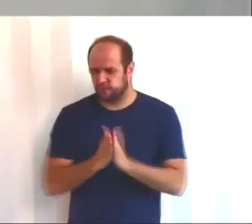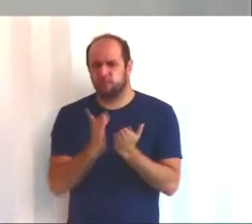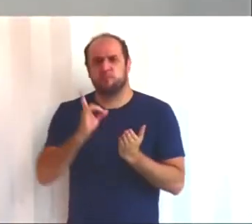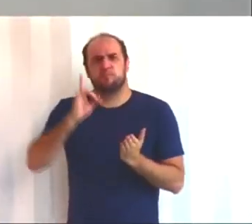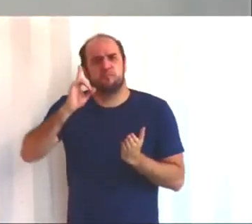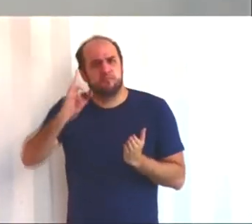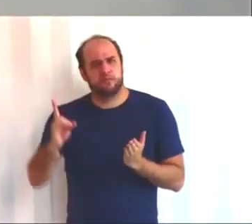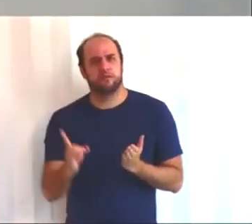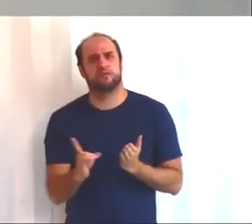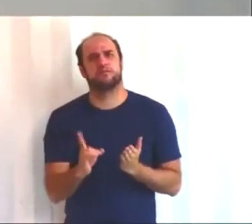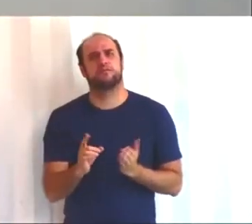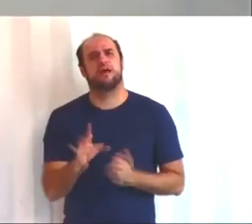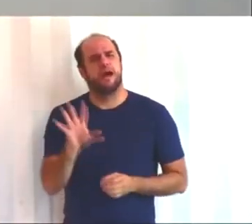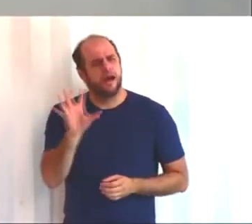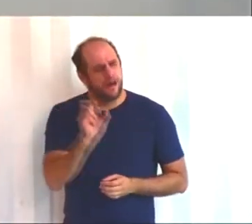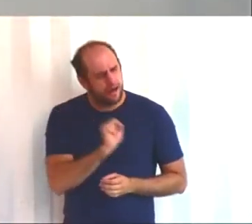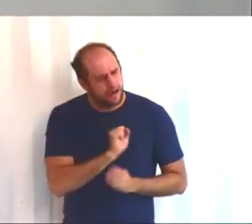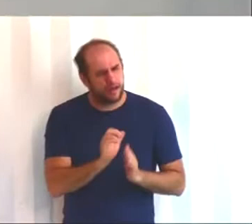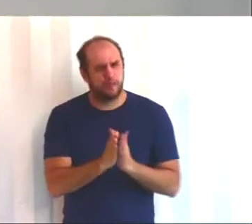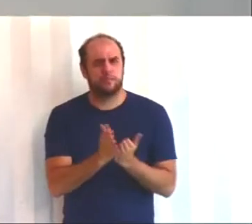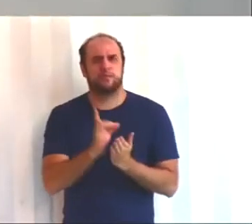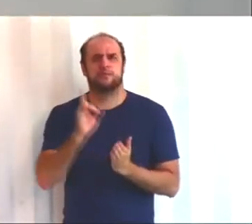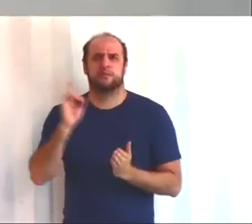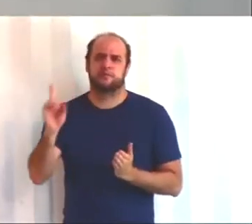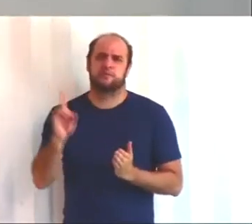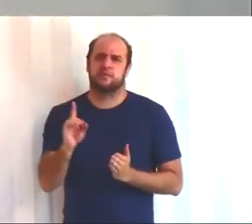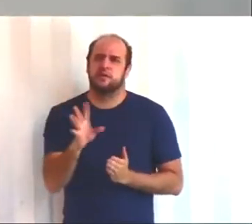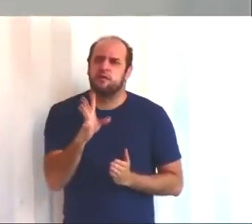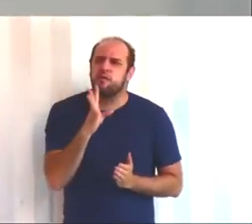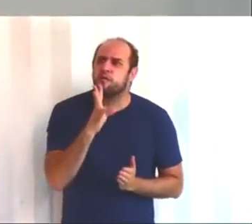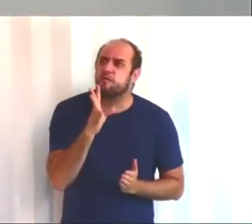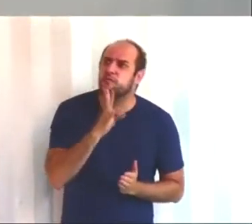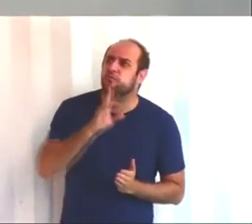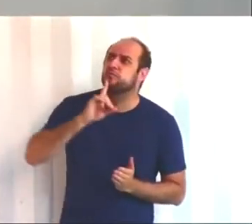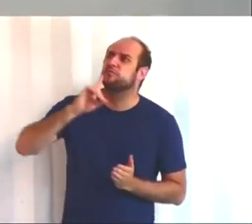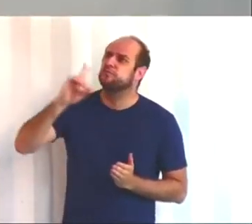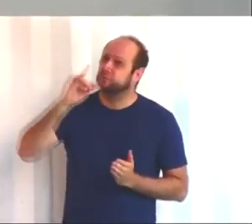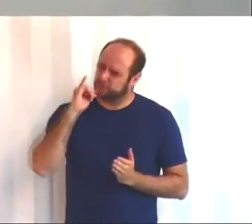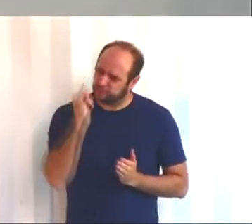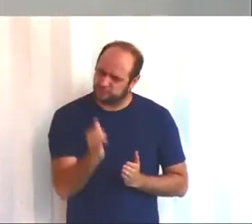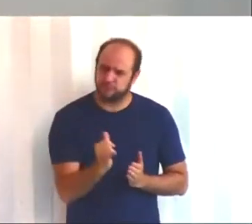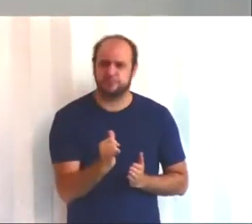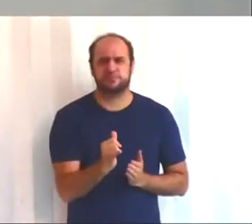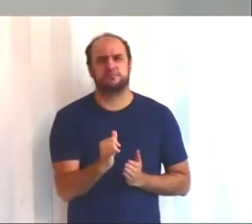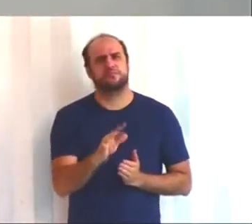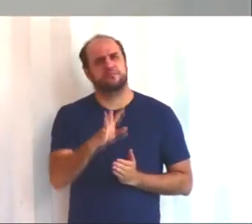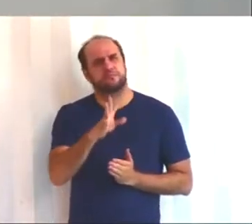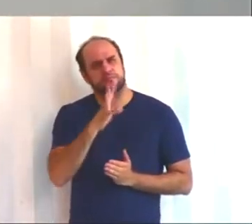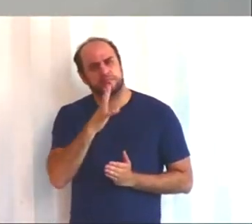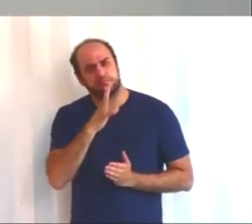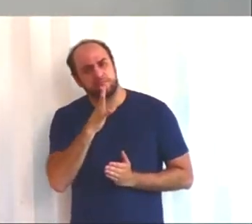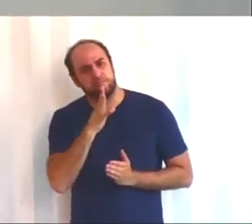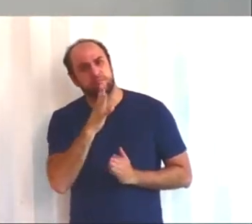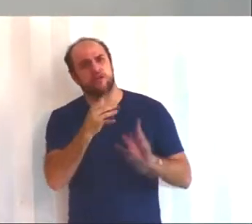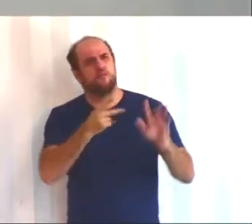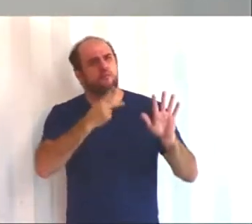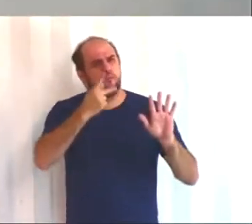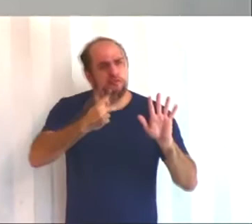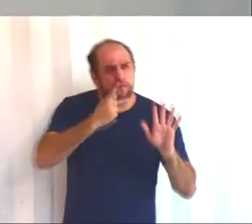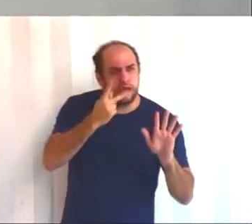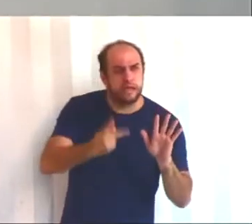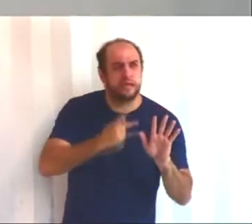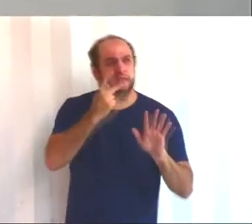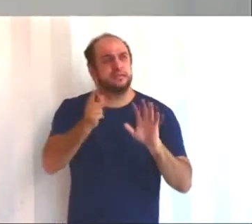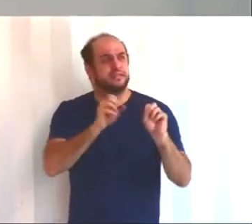alimentam da palavra, que amam a palavra, que reconhecem a voz de Deus na palavra, que reconhecem as profecias como